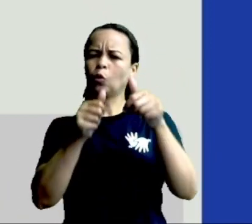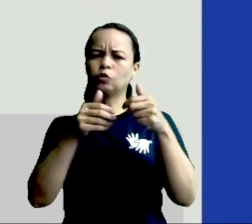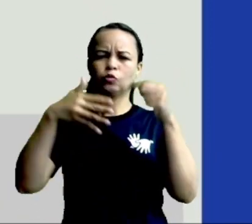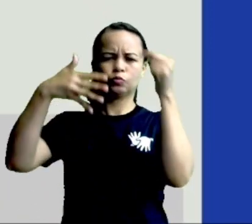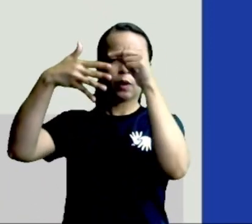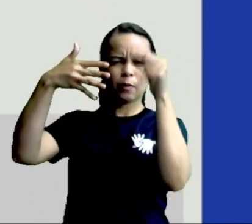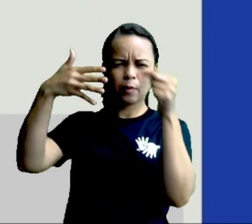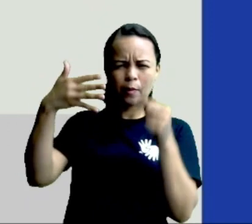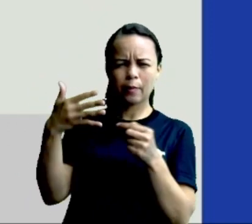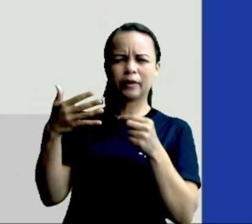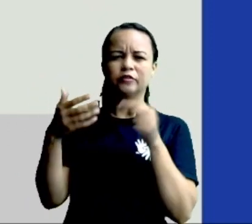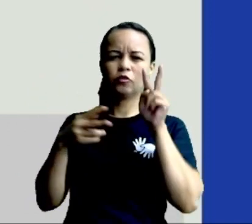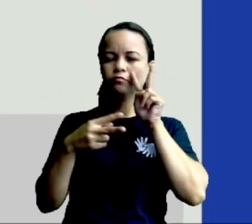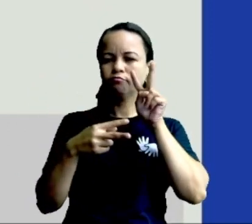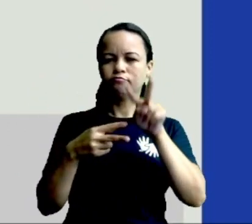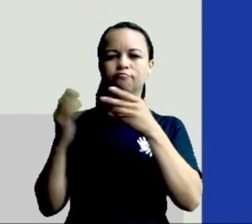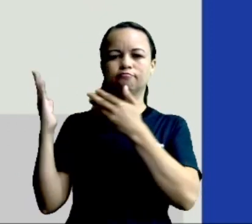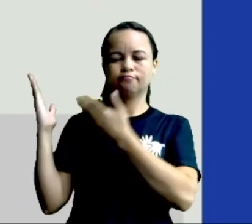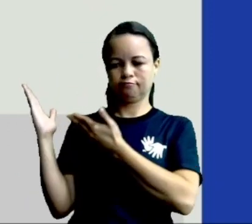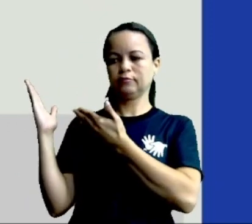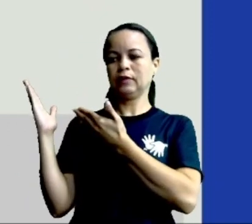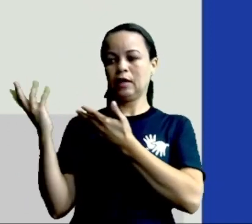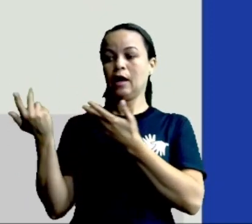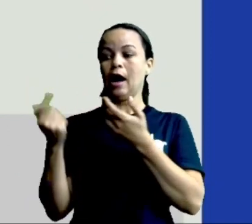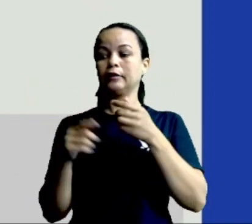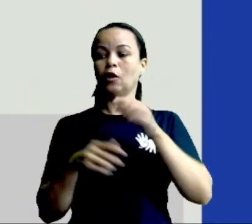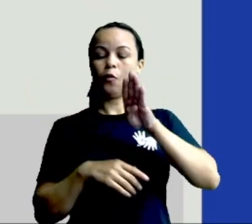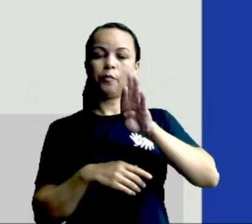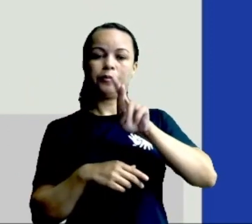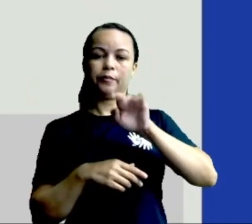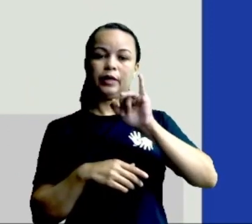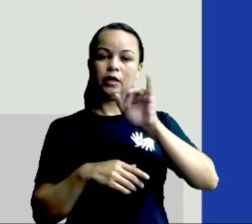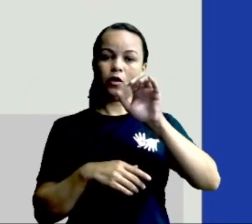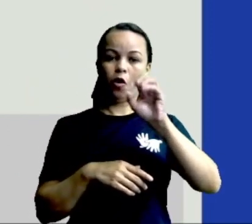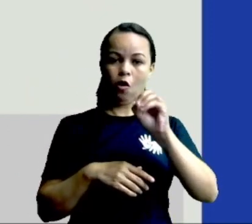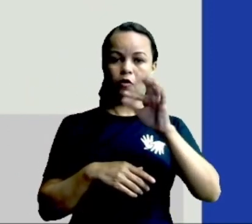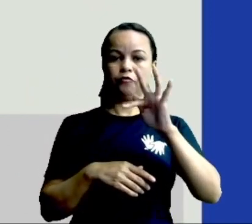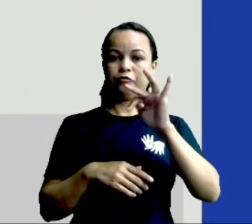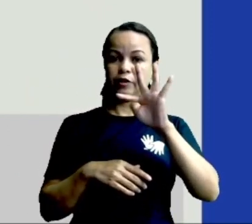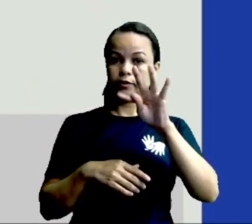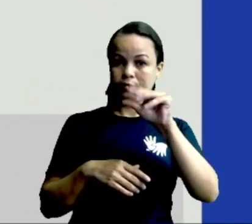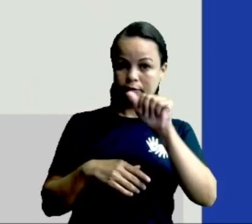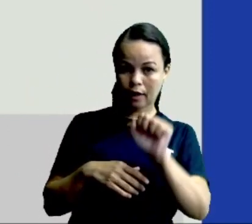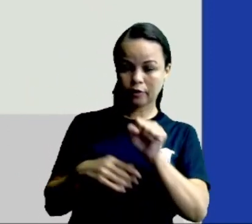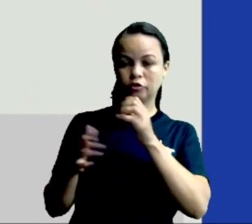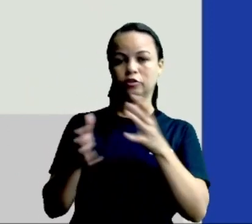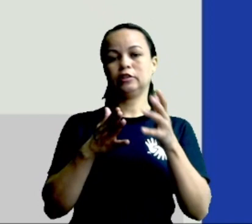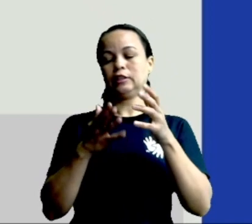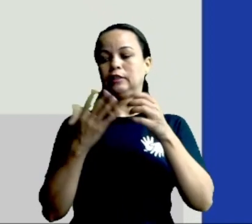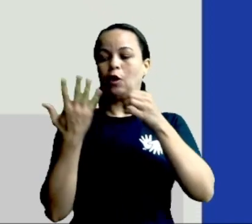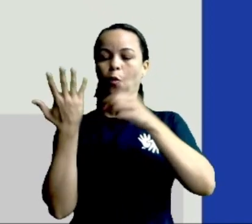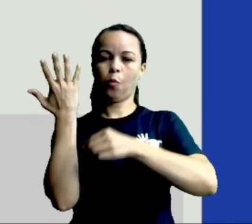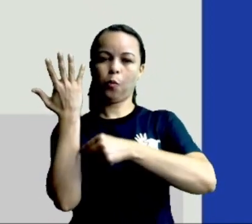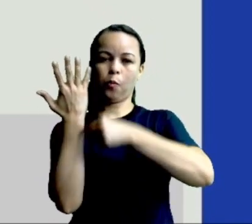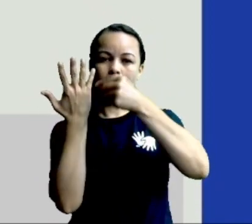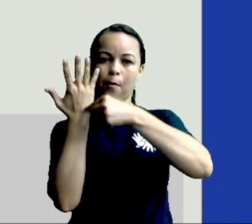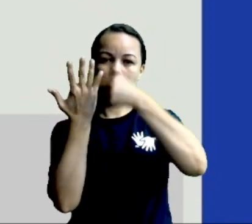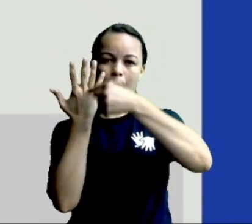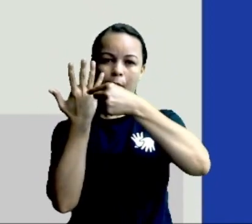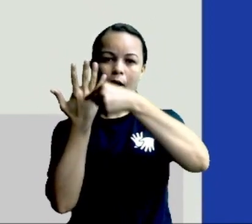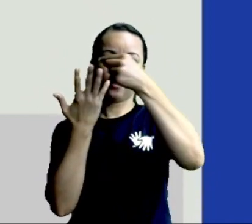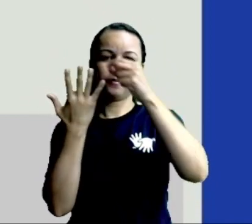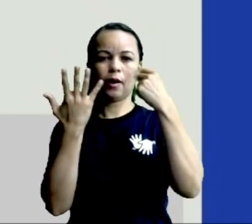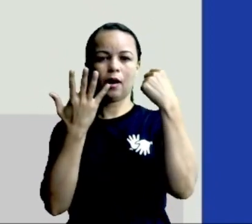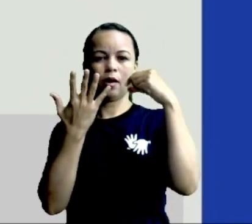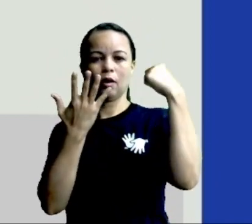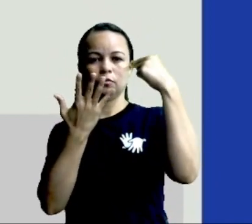gimnosperma e angiosperma, lembrando que a nossa aula de hoje vai dar apenas preferência em falar de quem? Briófitas e pteridófitas.